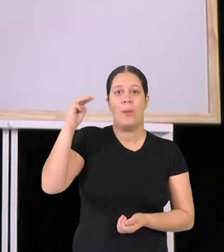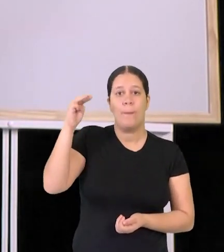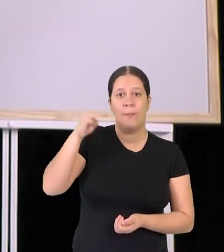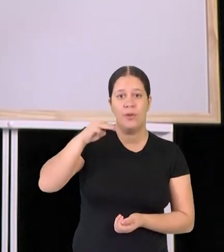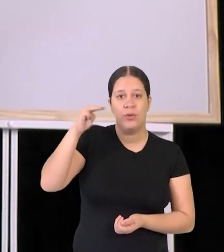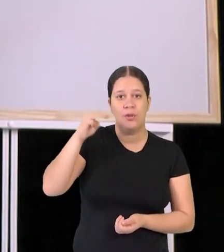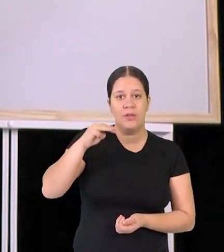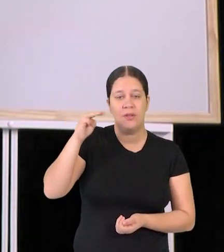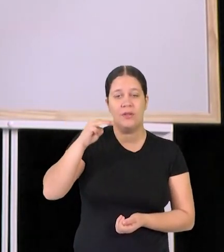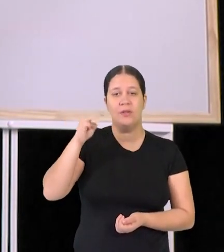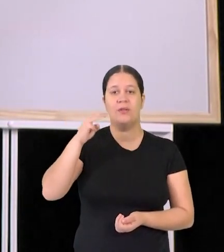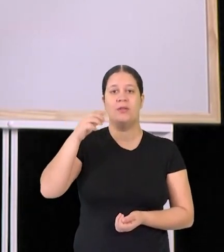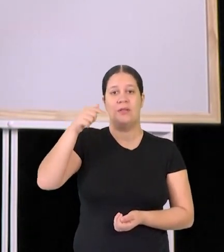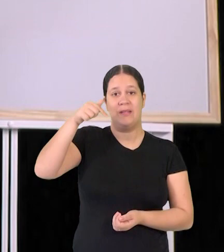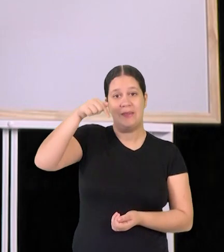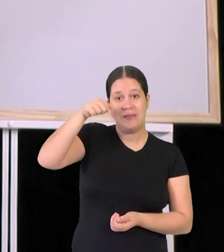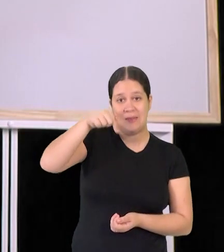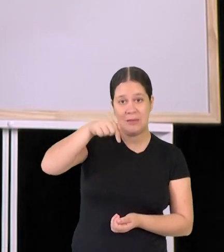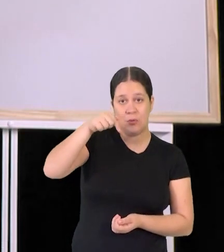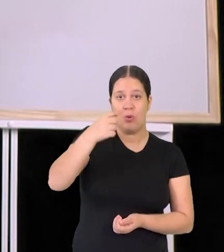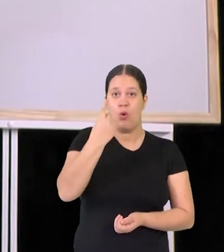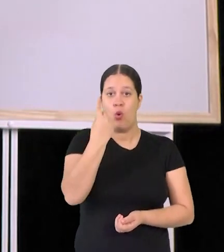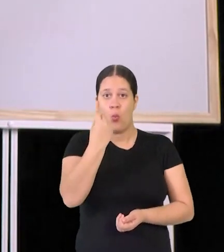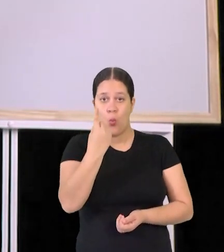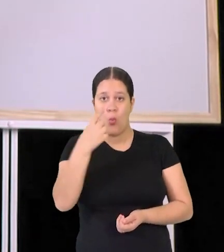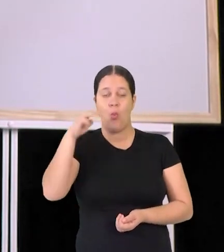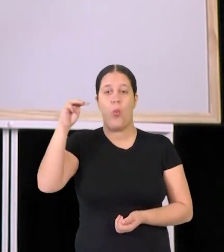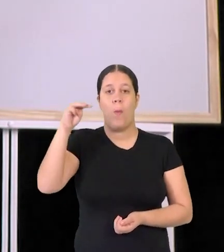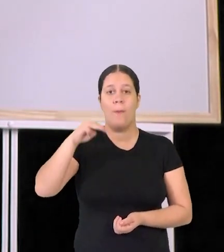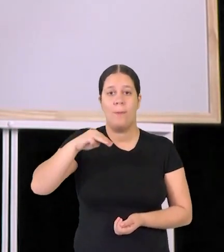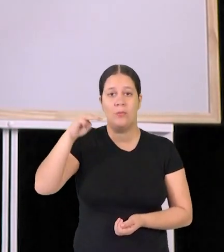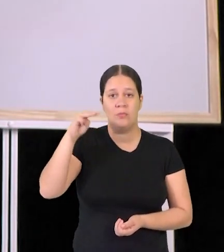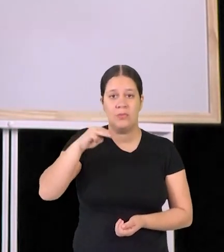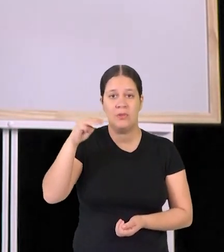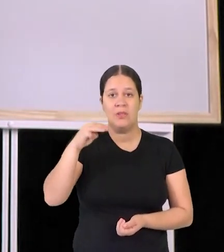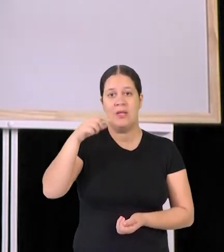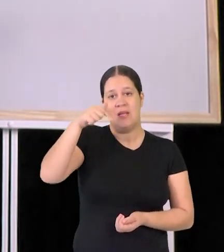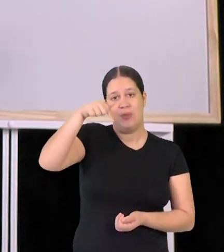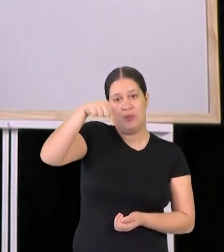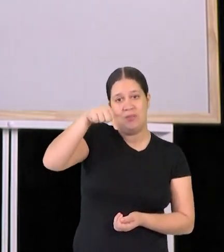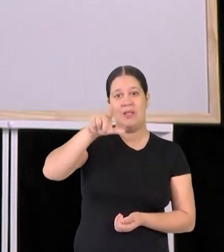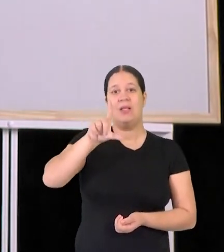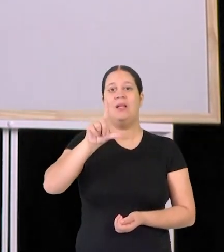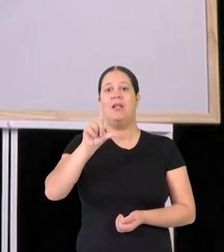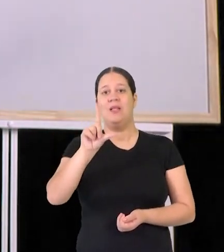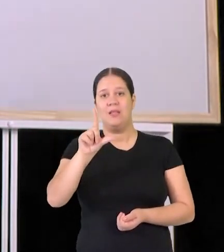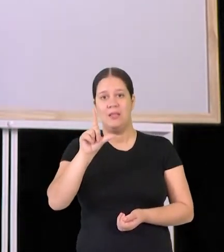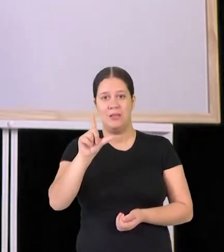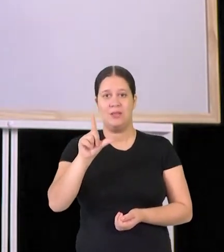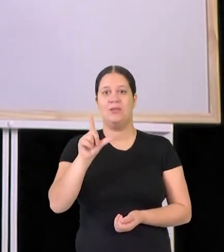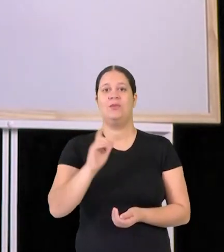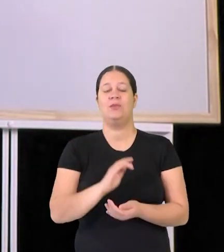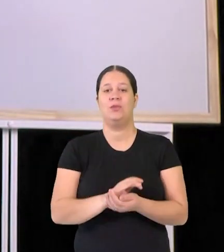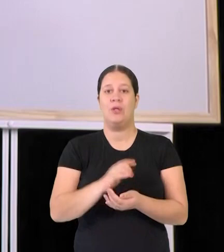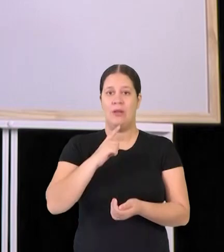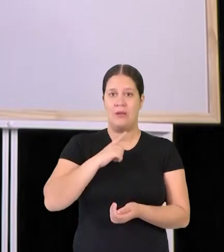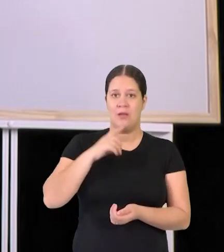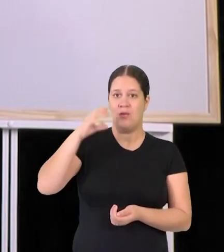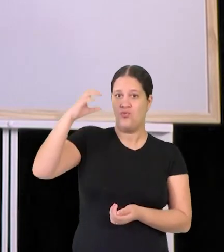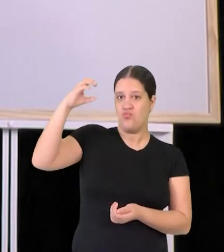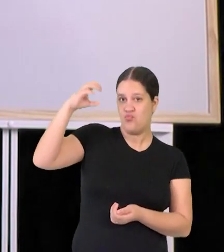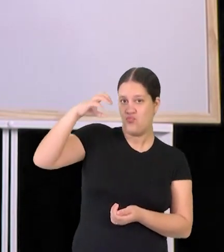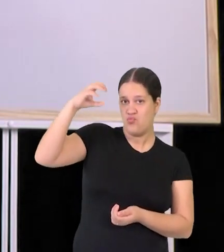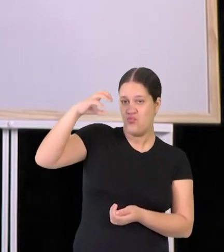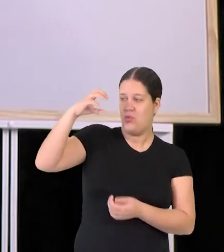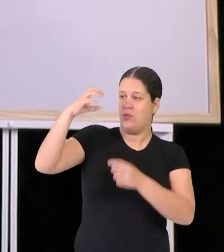quantos litros? 7. Então, a cada 1 minuto, eu tenho 7 litros passando por aquele chuveiro, por